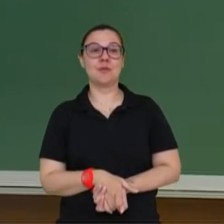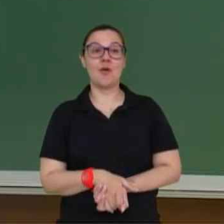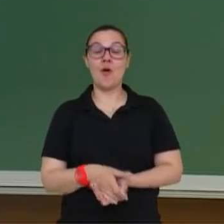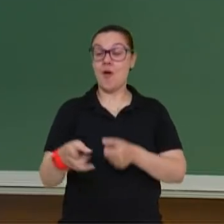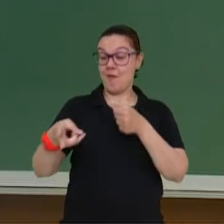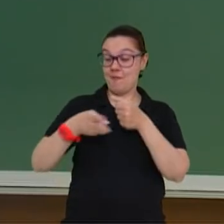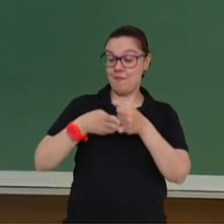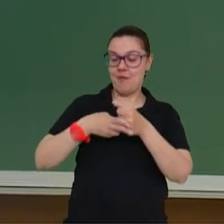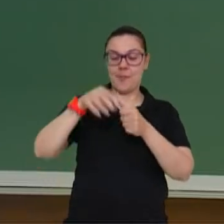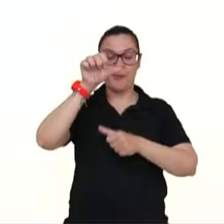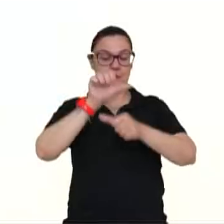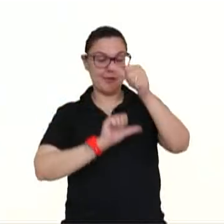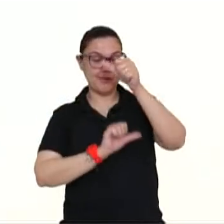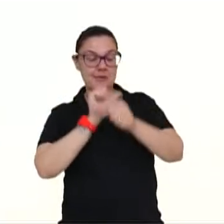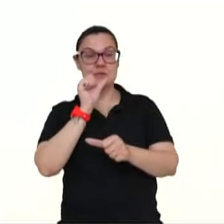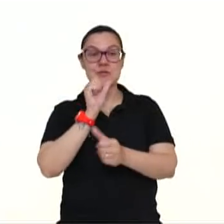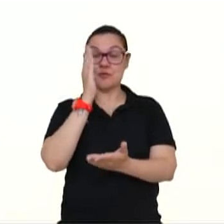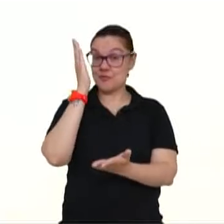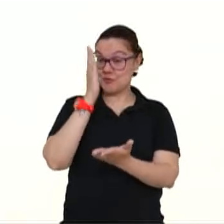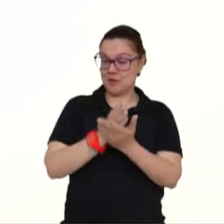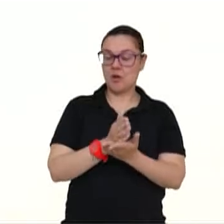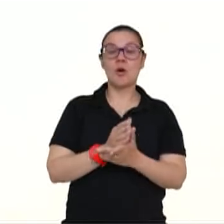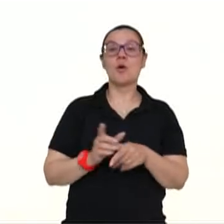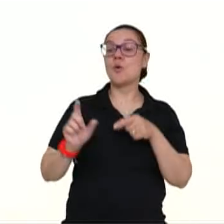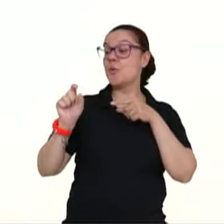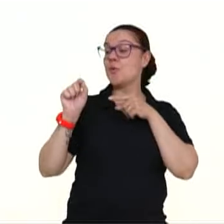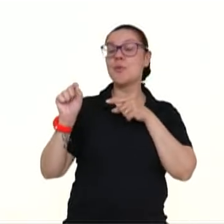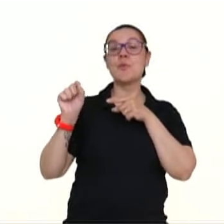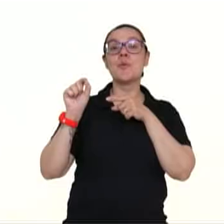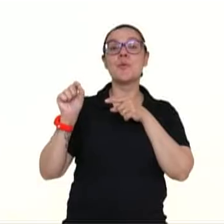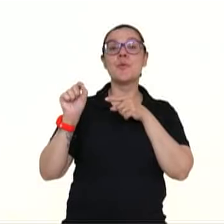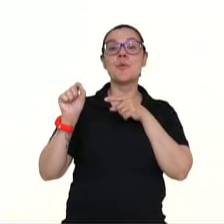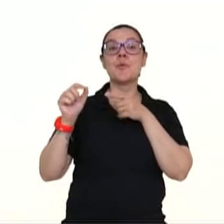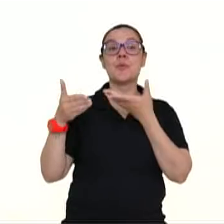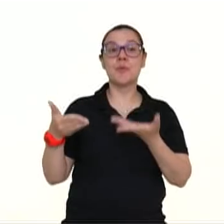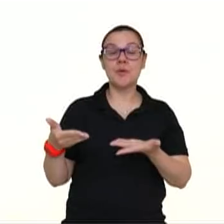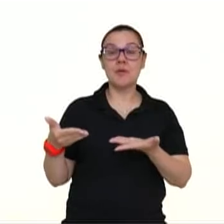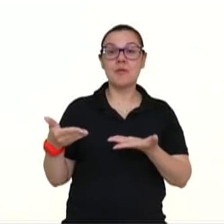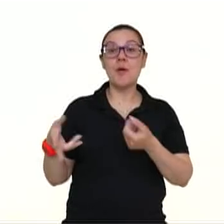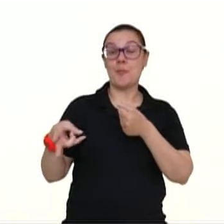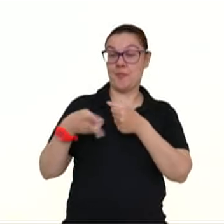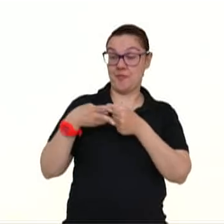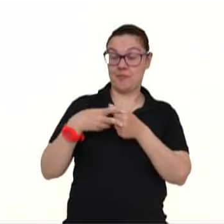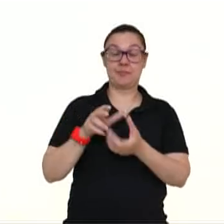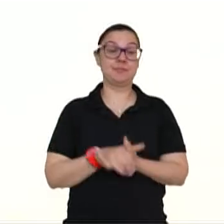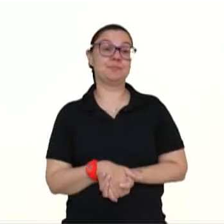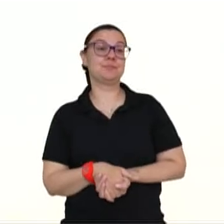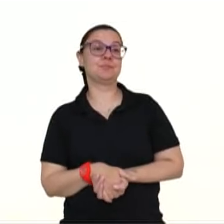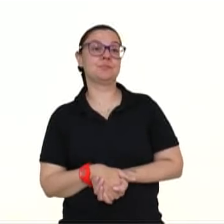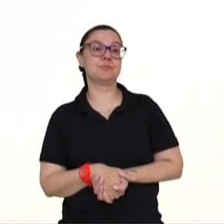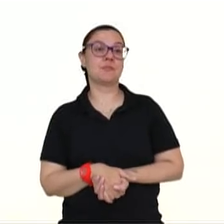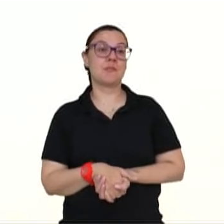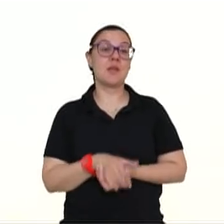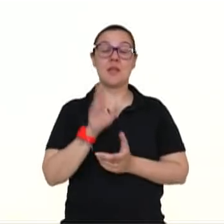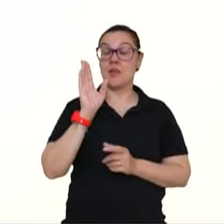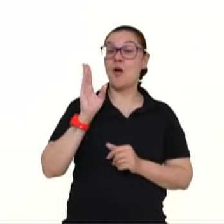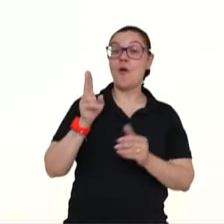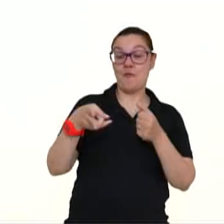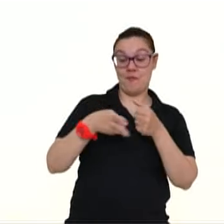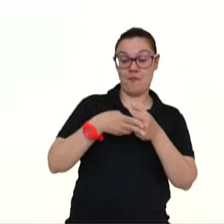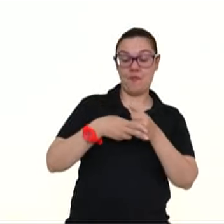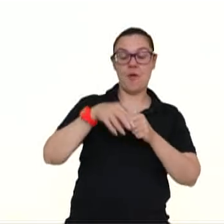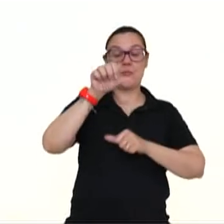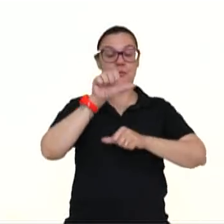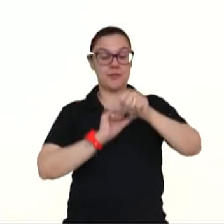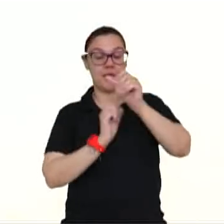Verbo transitivo direto. O que? Eu faço a pergunta para quem mesmo? Ao verbo. Verbo transitivo